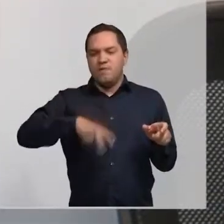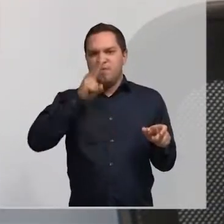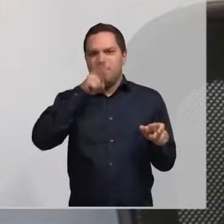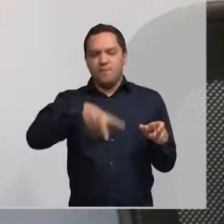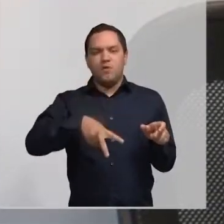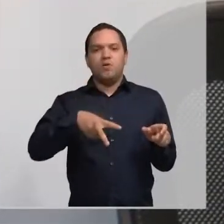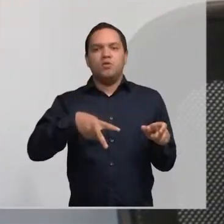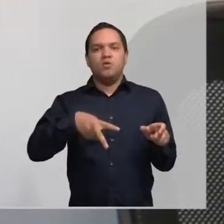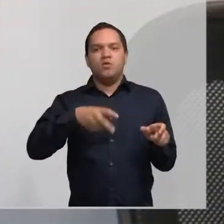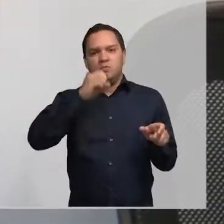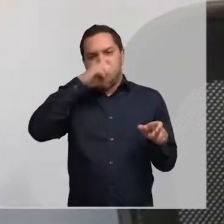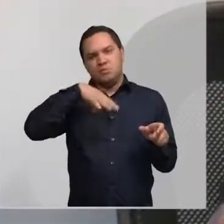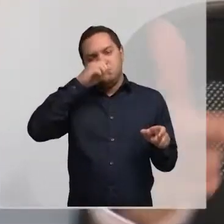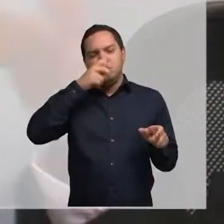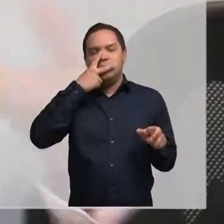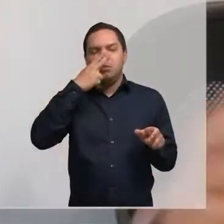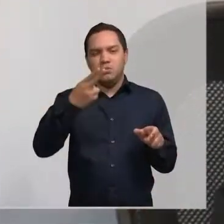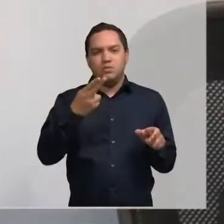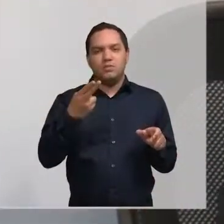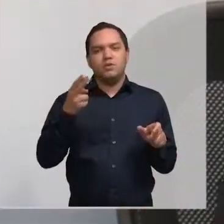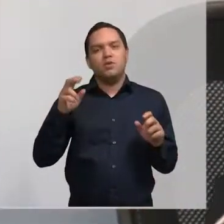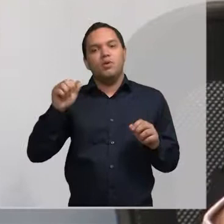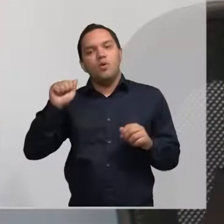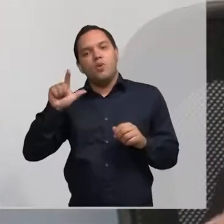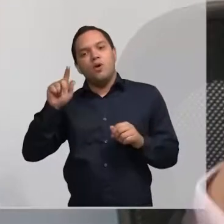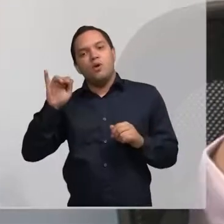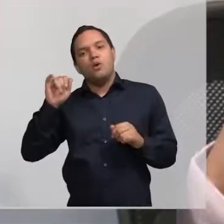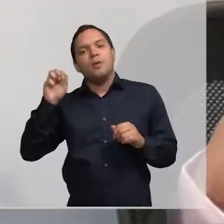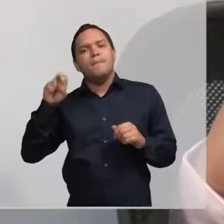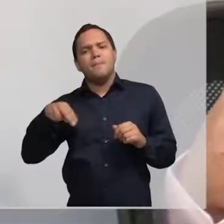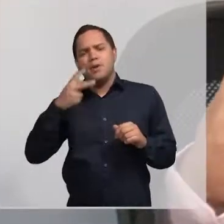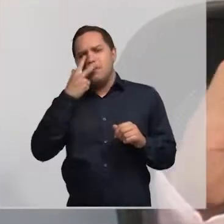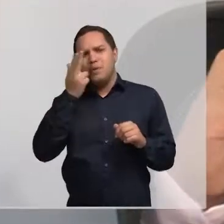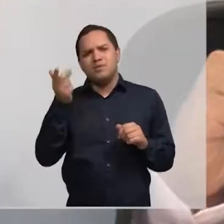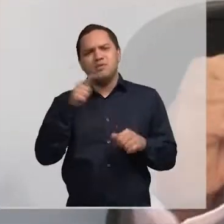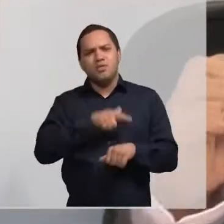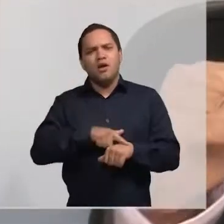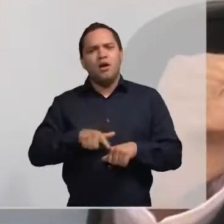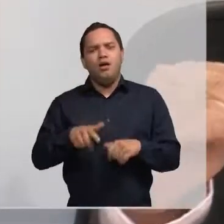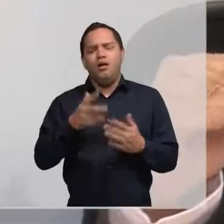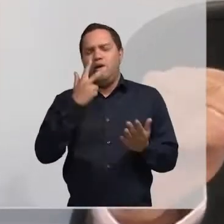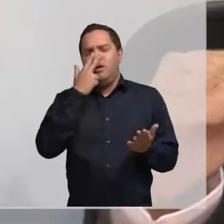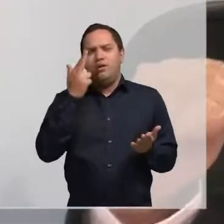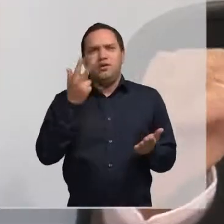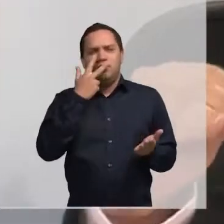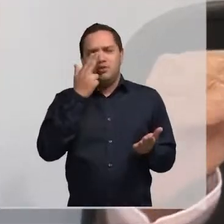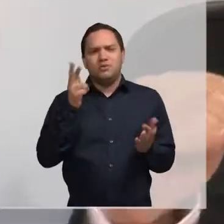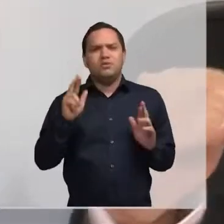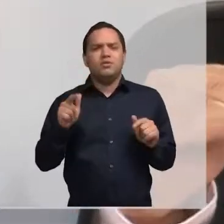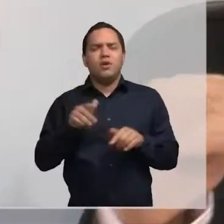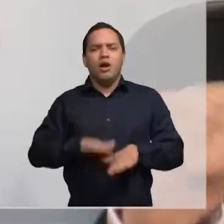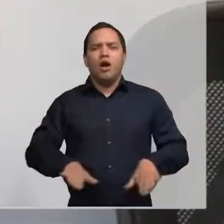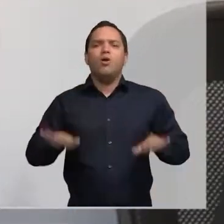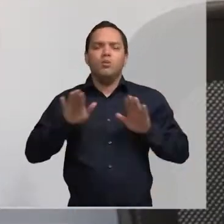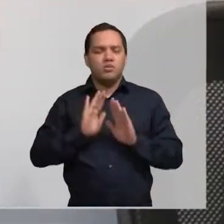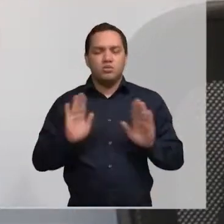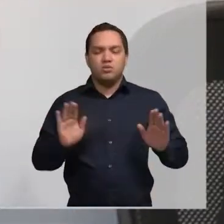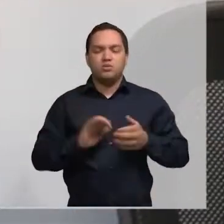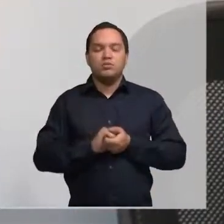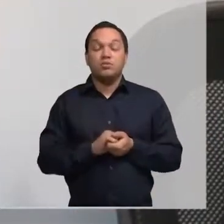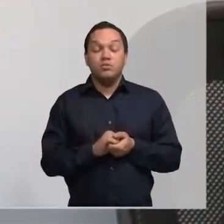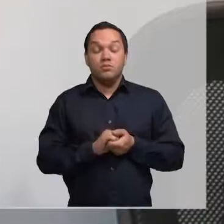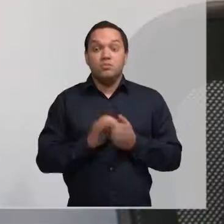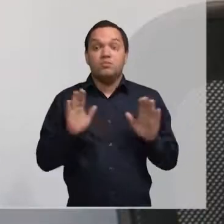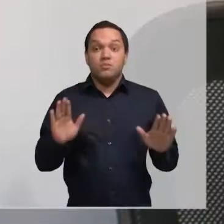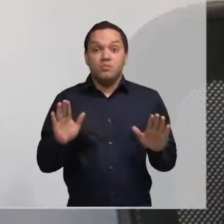dado a rompantes. Diferente do Geraldo Alckmin, que sempre se mantém naquela tendência muito calma. Mas